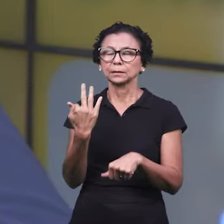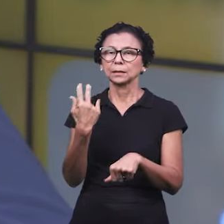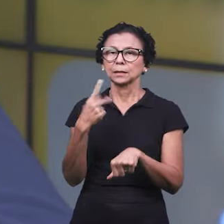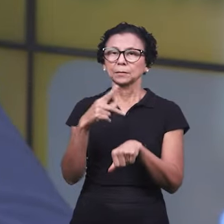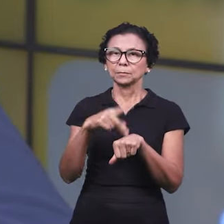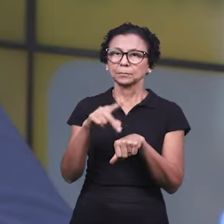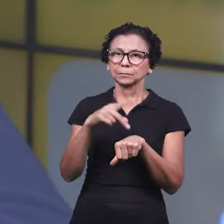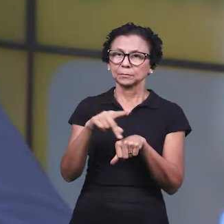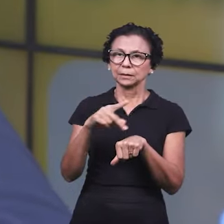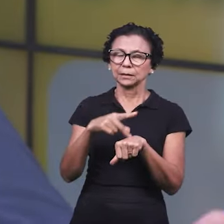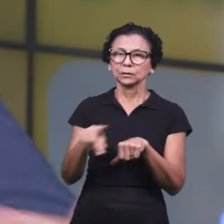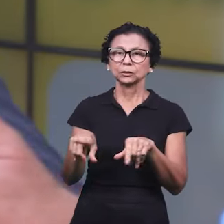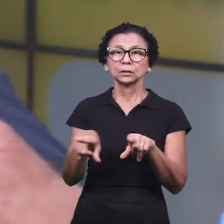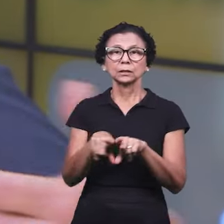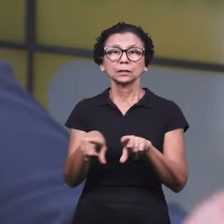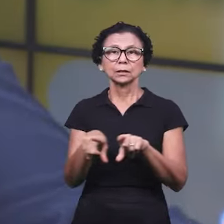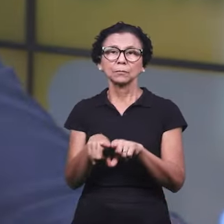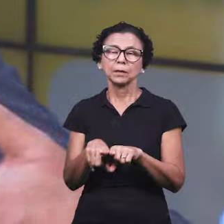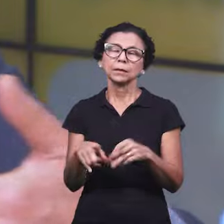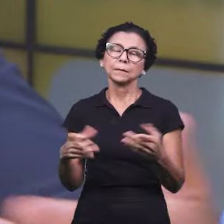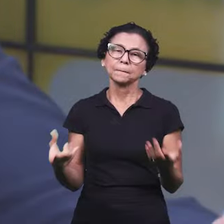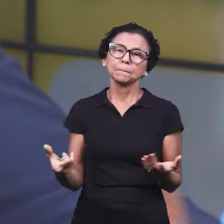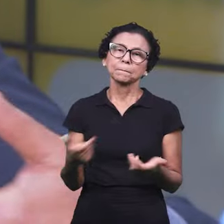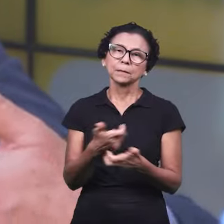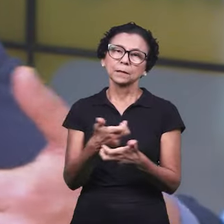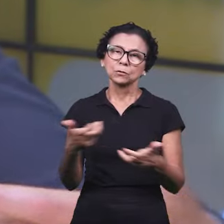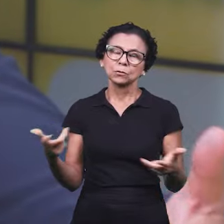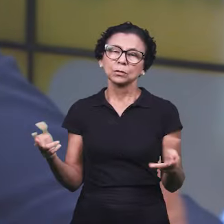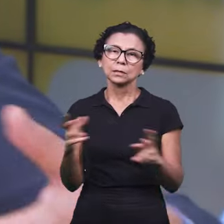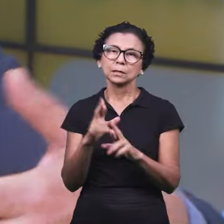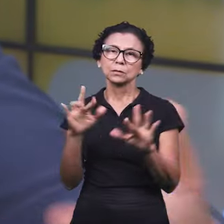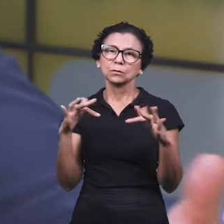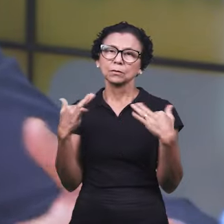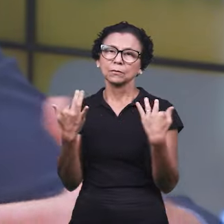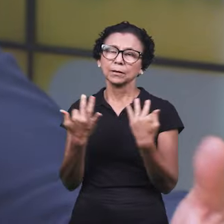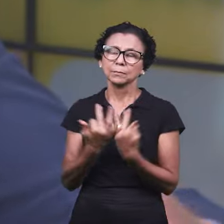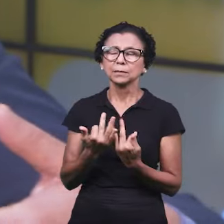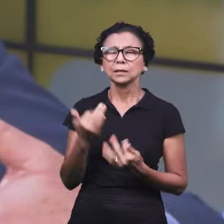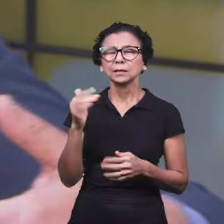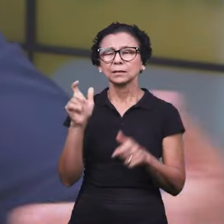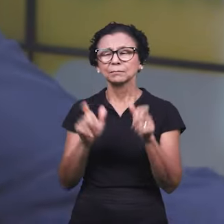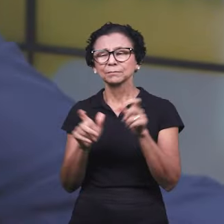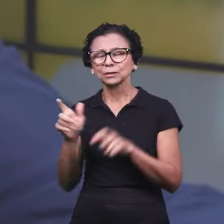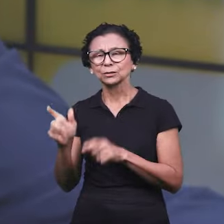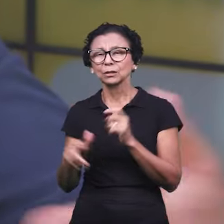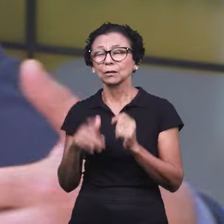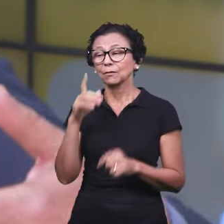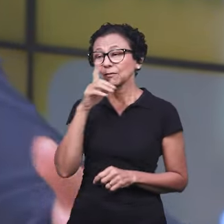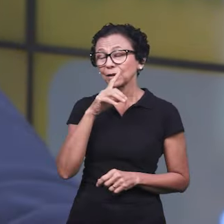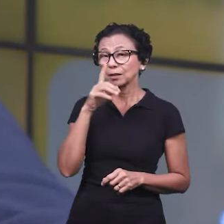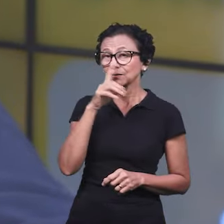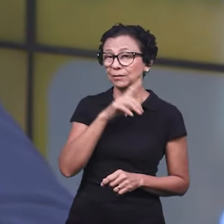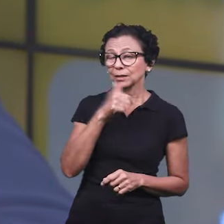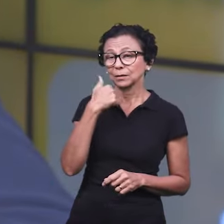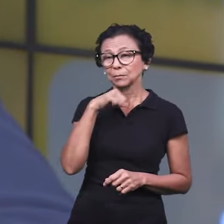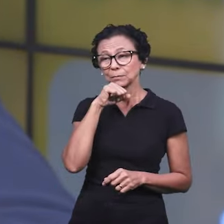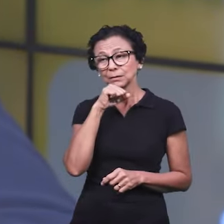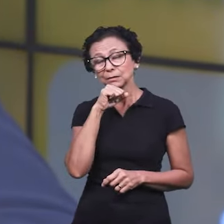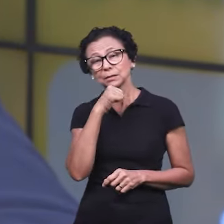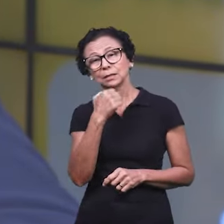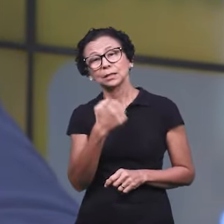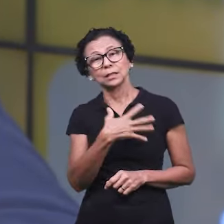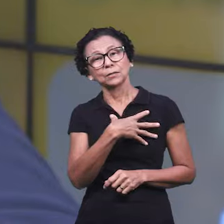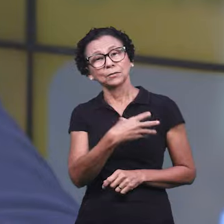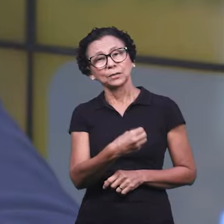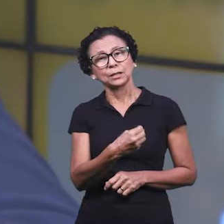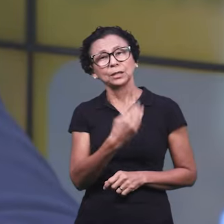Senhor abençoa mesmo considerando as imperfeições e as falhas de ambos os lados né Pais e Filhos e